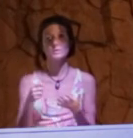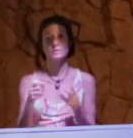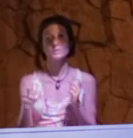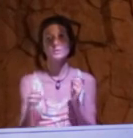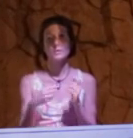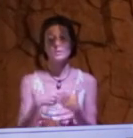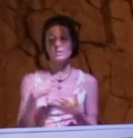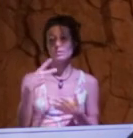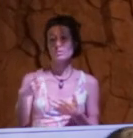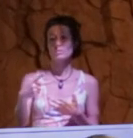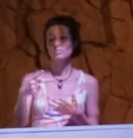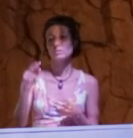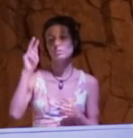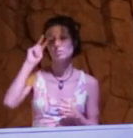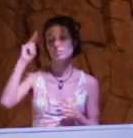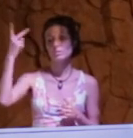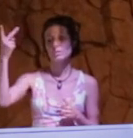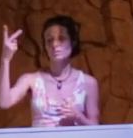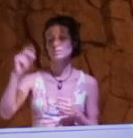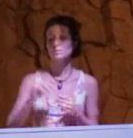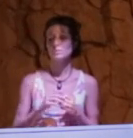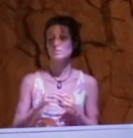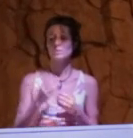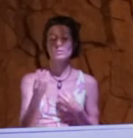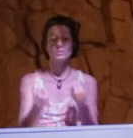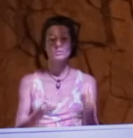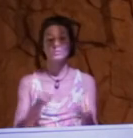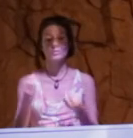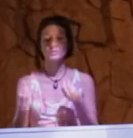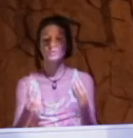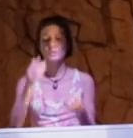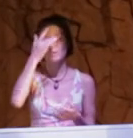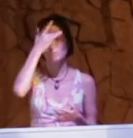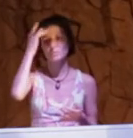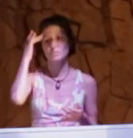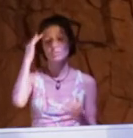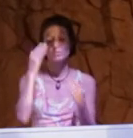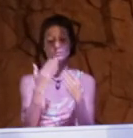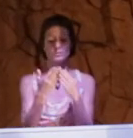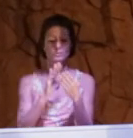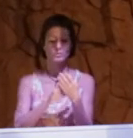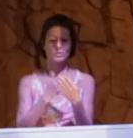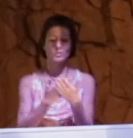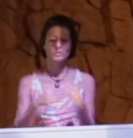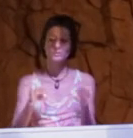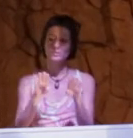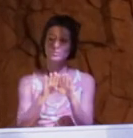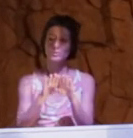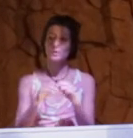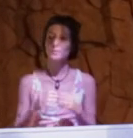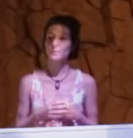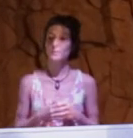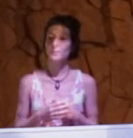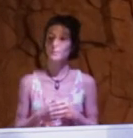histórias estão lá, foi uma escrita compartilhada com mais 5 pessoas da comunidade, estudantes, né, maravilhosas.